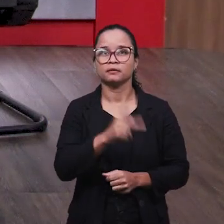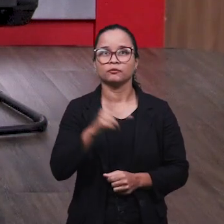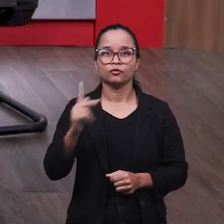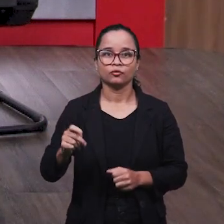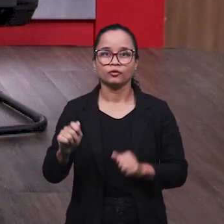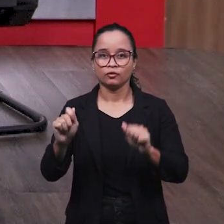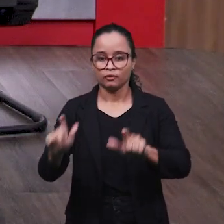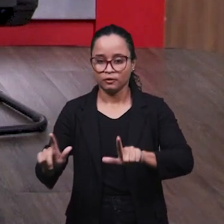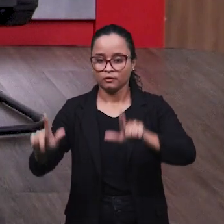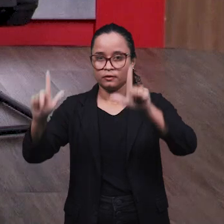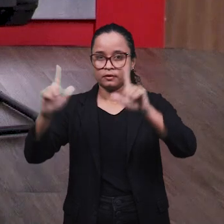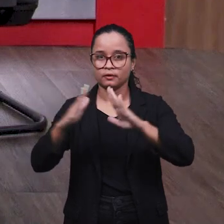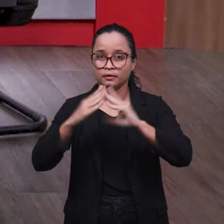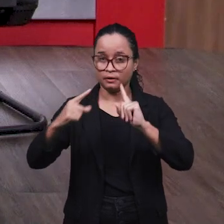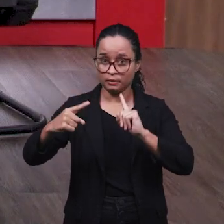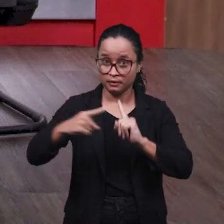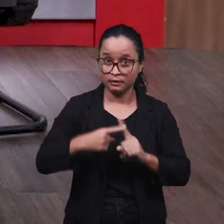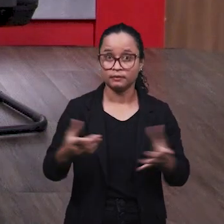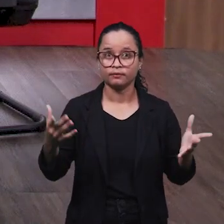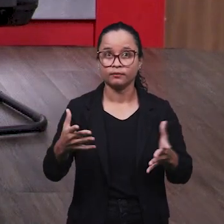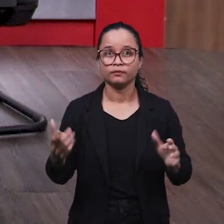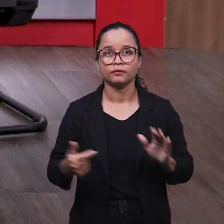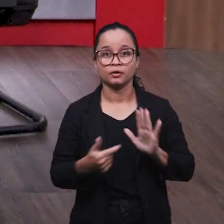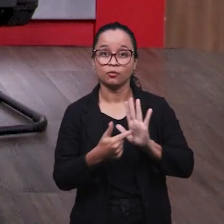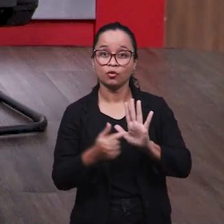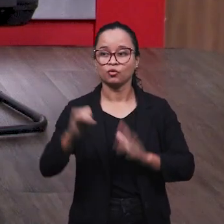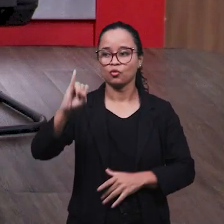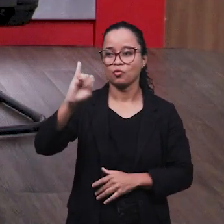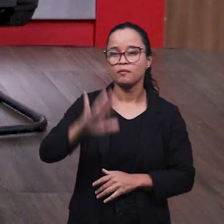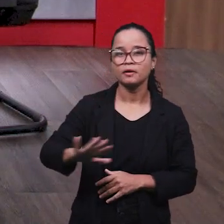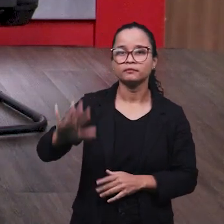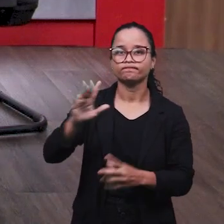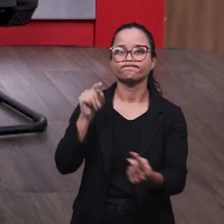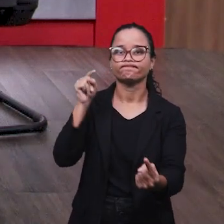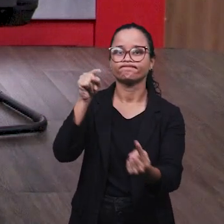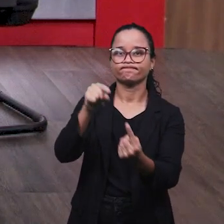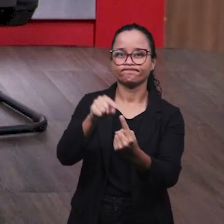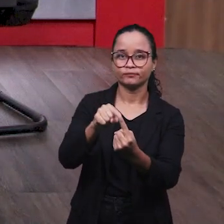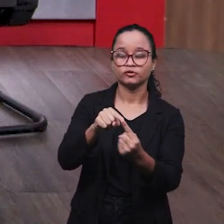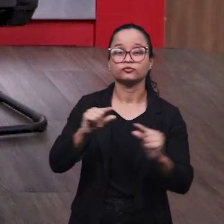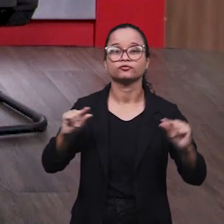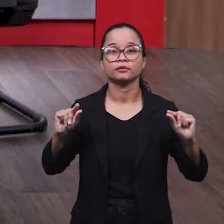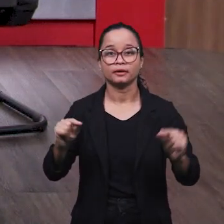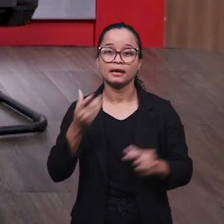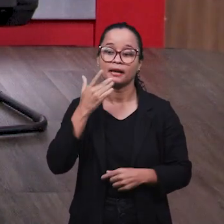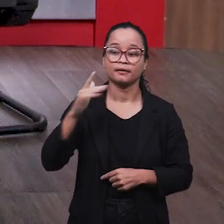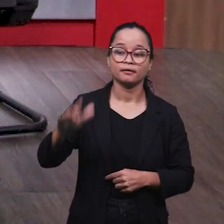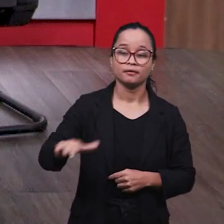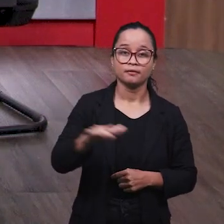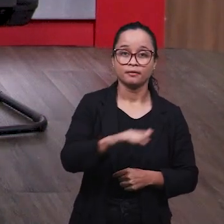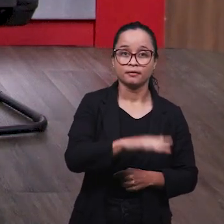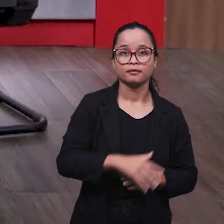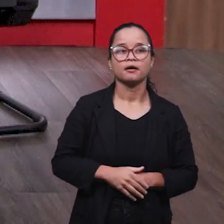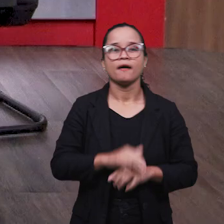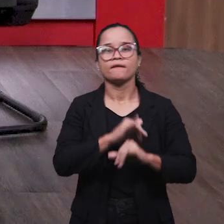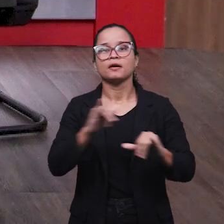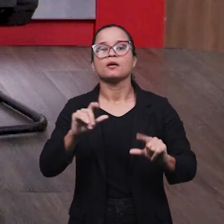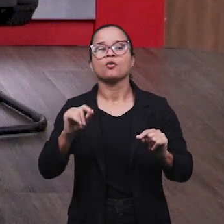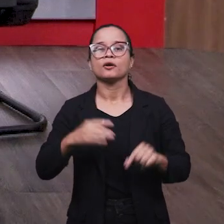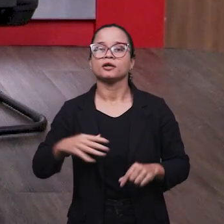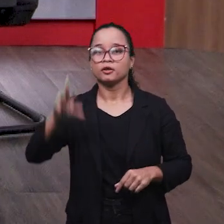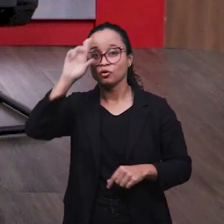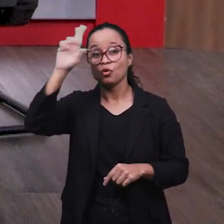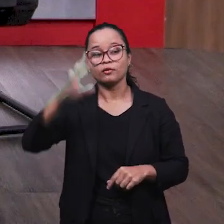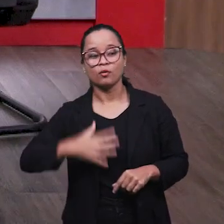cartaz da igreja e ilustrou com figuras. E o objetivo era as crianças dizerem o que agradava ou não ao